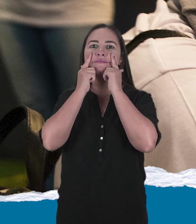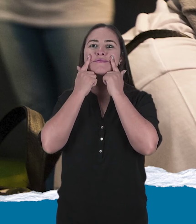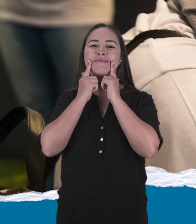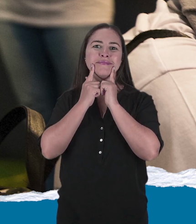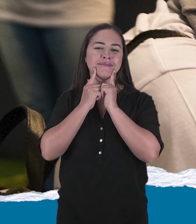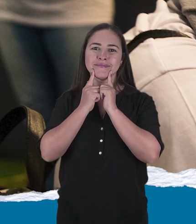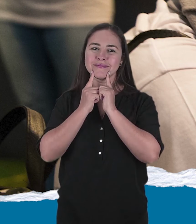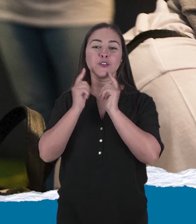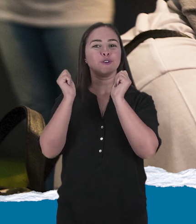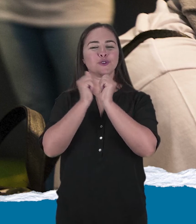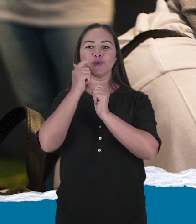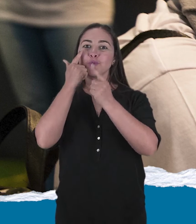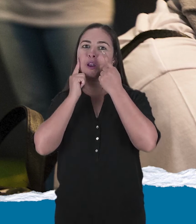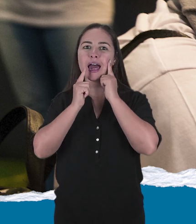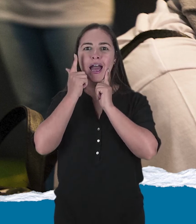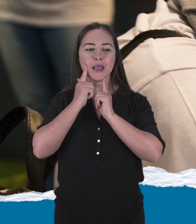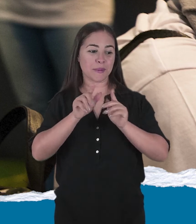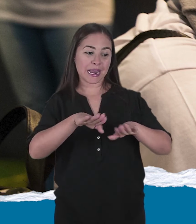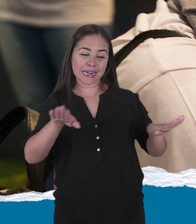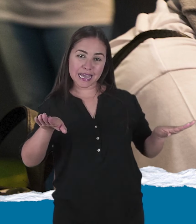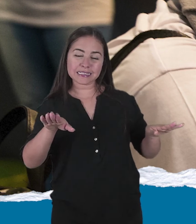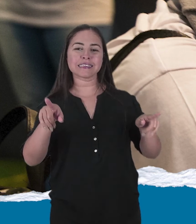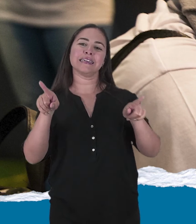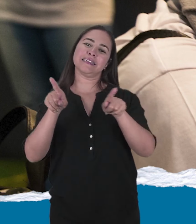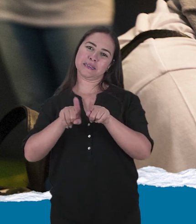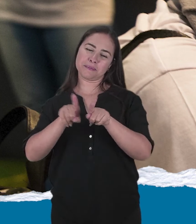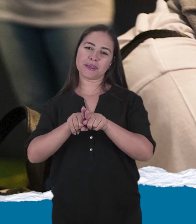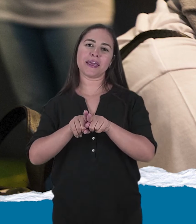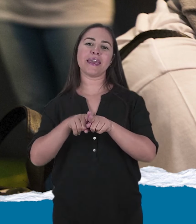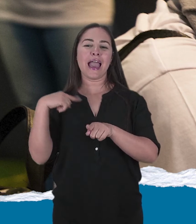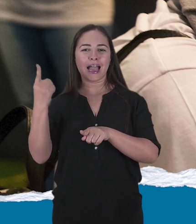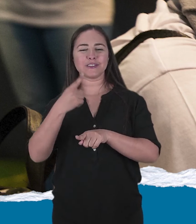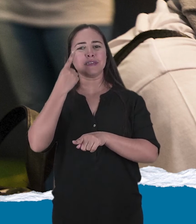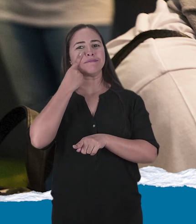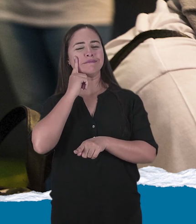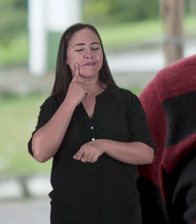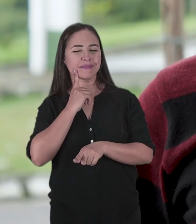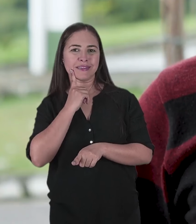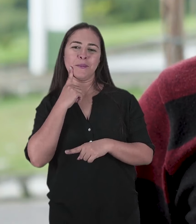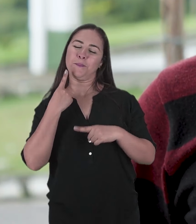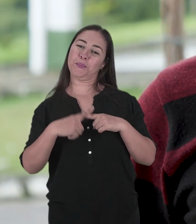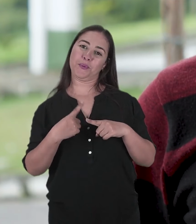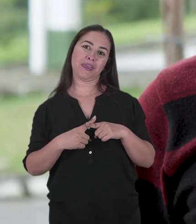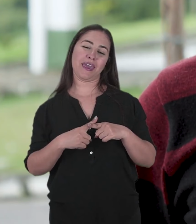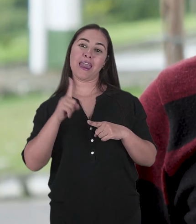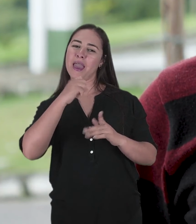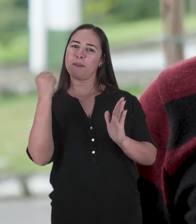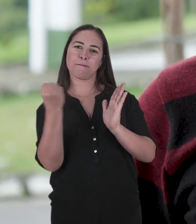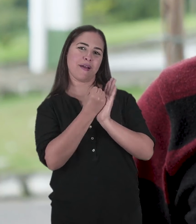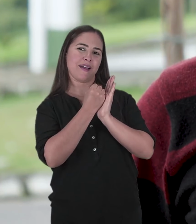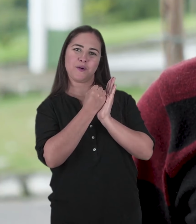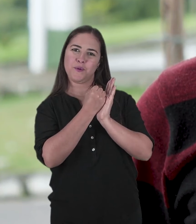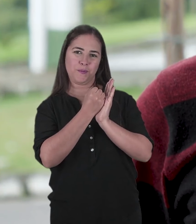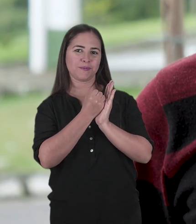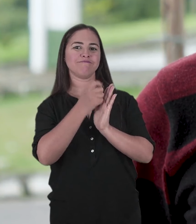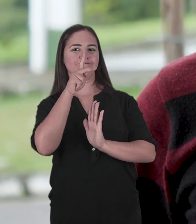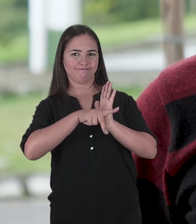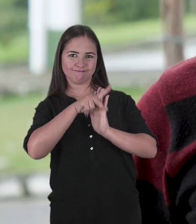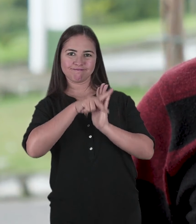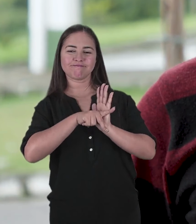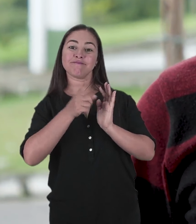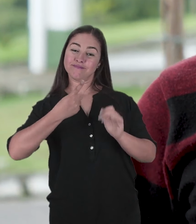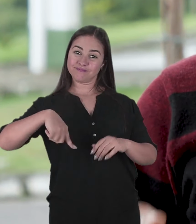lacrimejaram, né? E junto com as lágrimas das crianças também surgiram as nossas lágrimas, porque uma coisa marcante no projeto